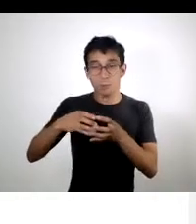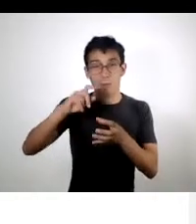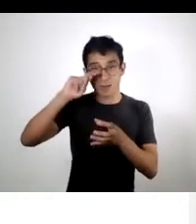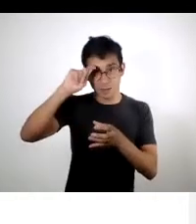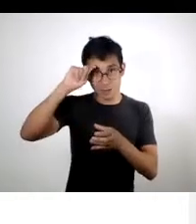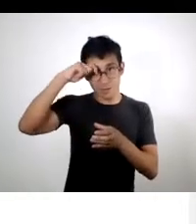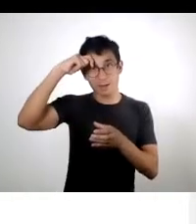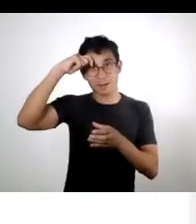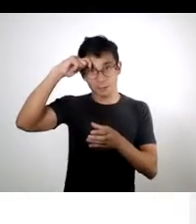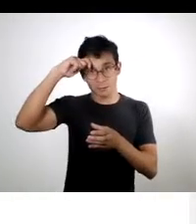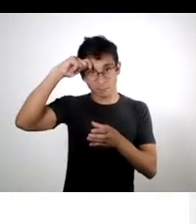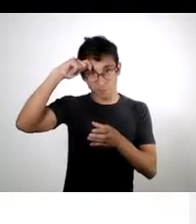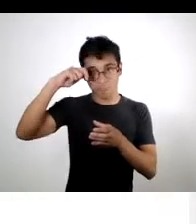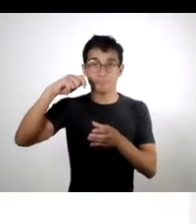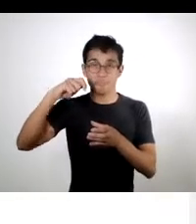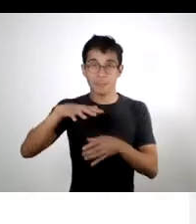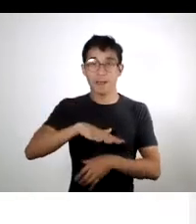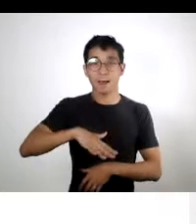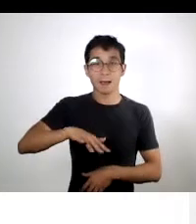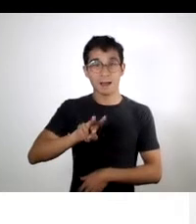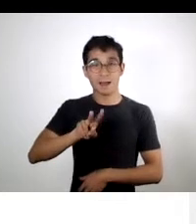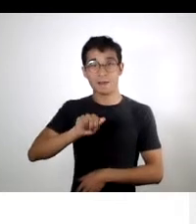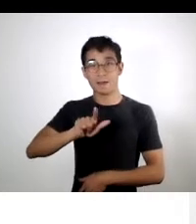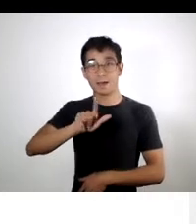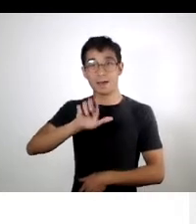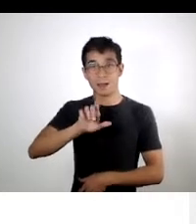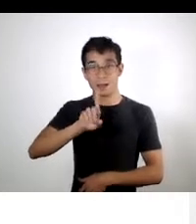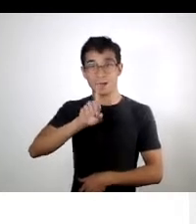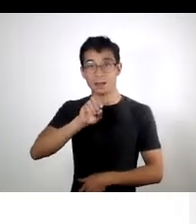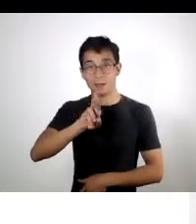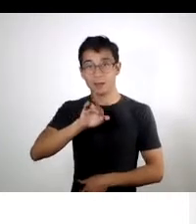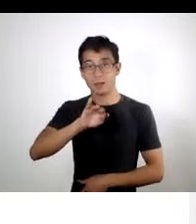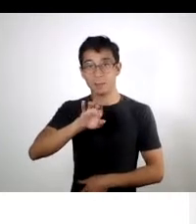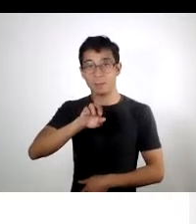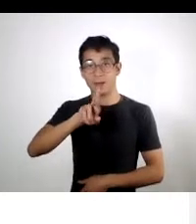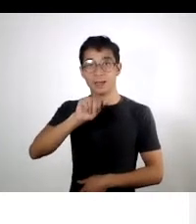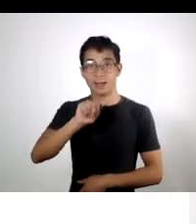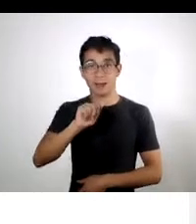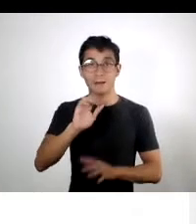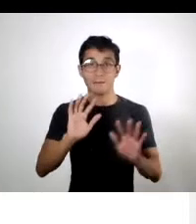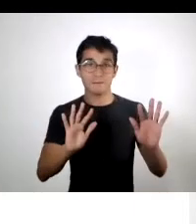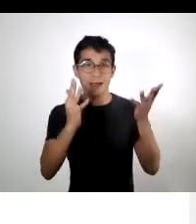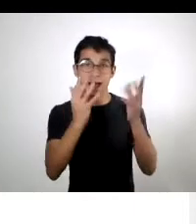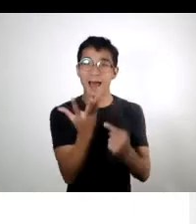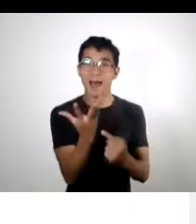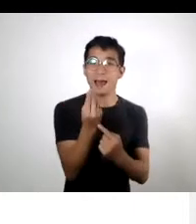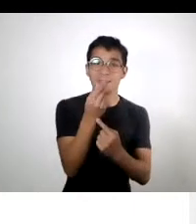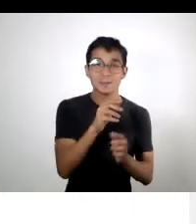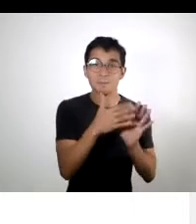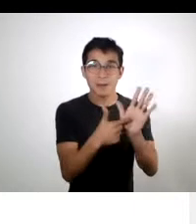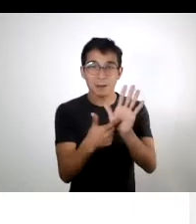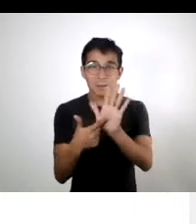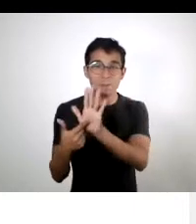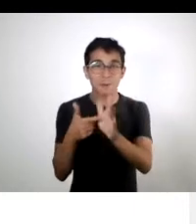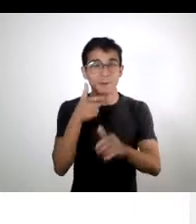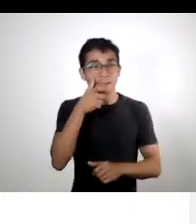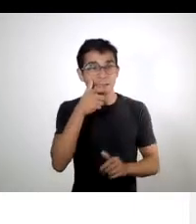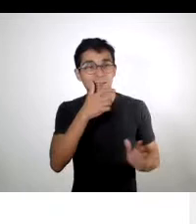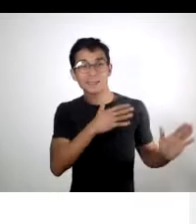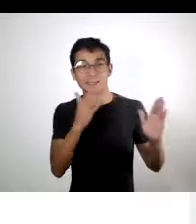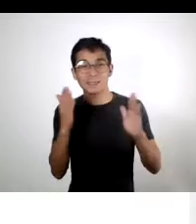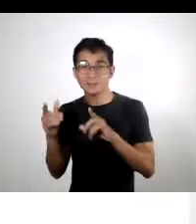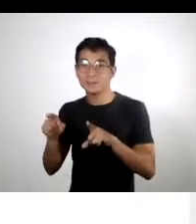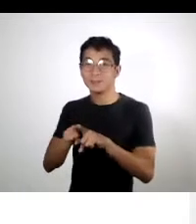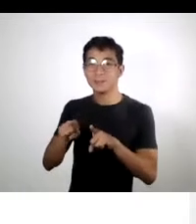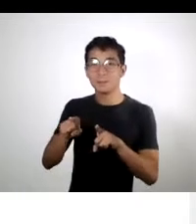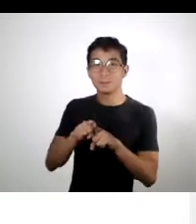Ribeira, ver as várias apresentações culturais e vivenciar a partilha de saberes que os pais cultivam e